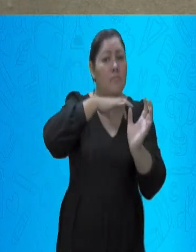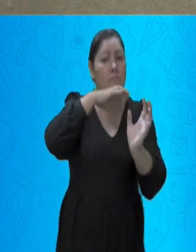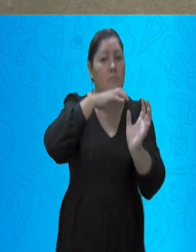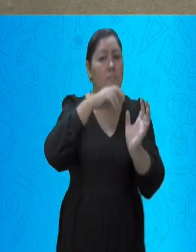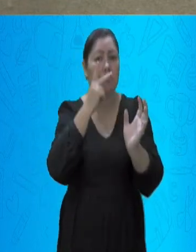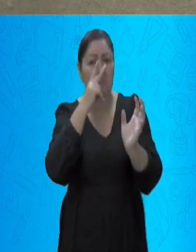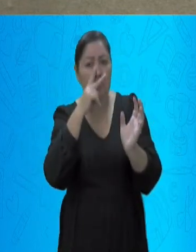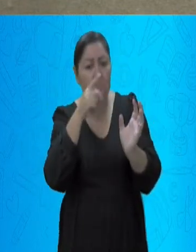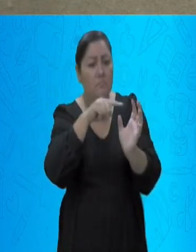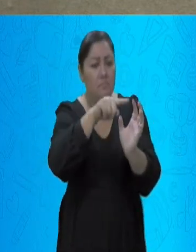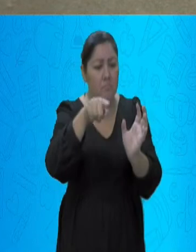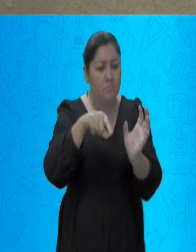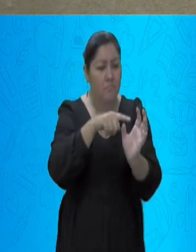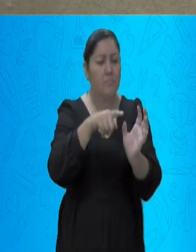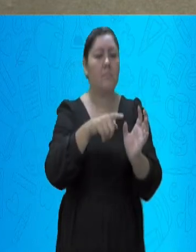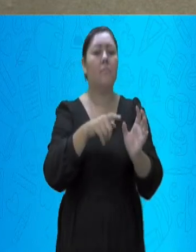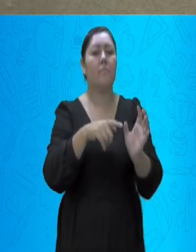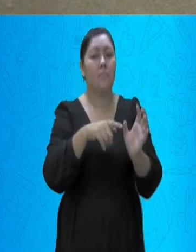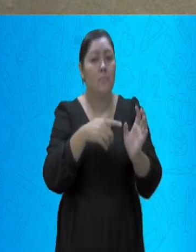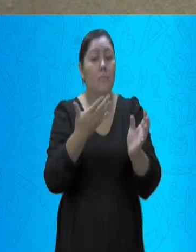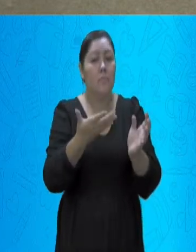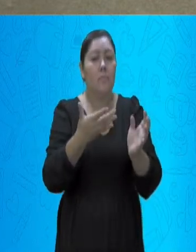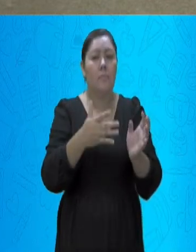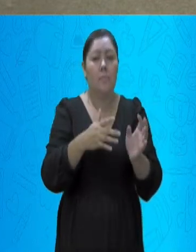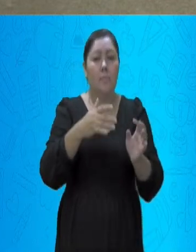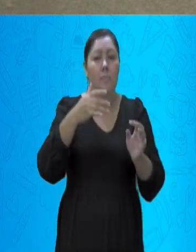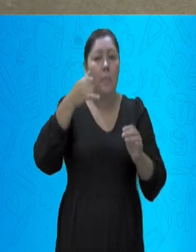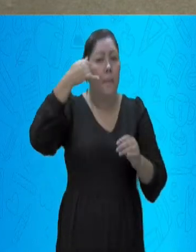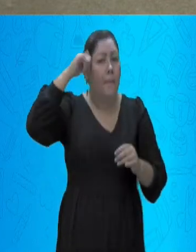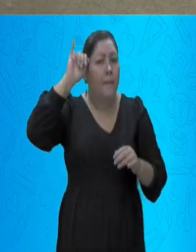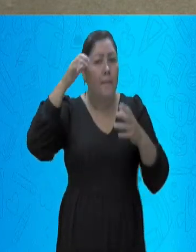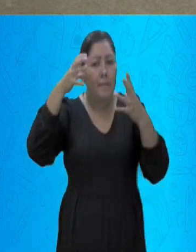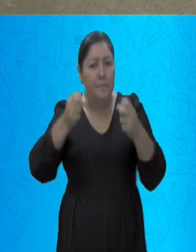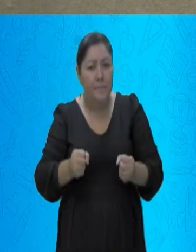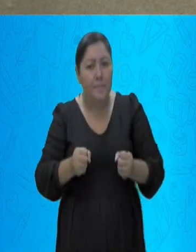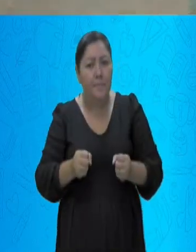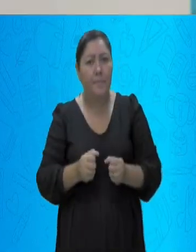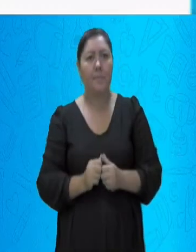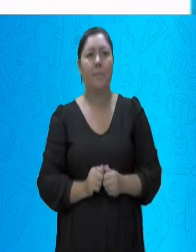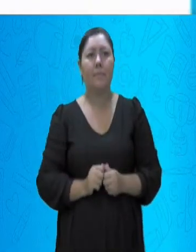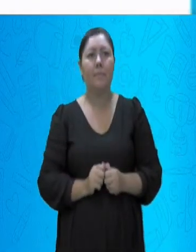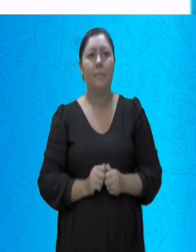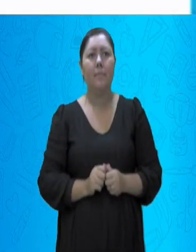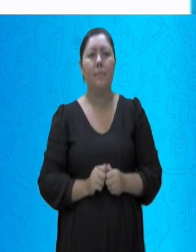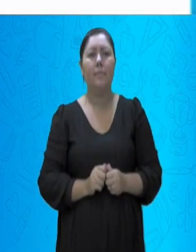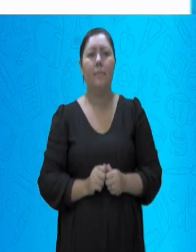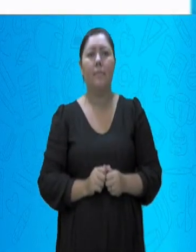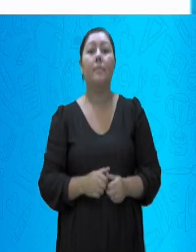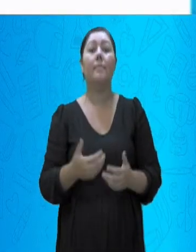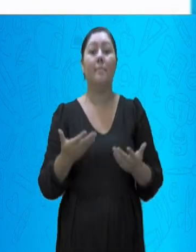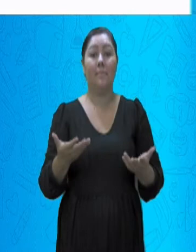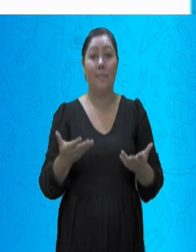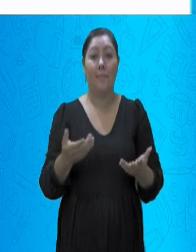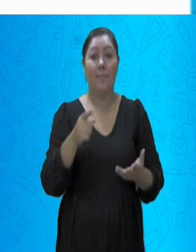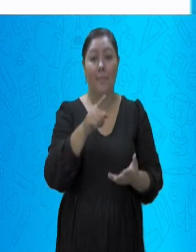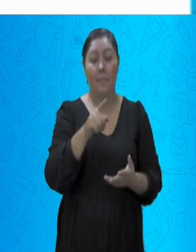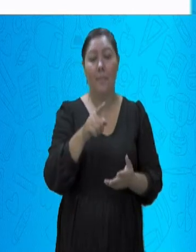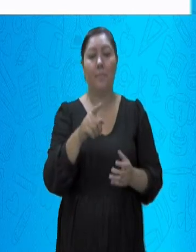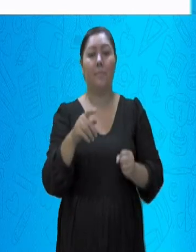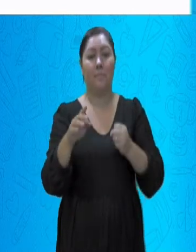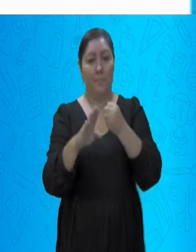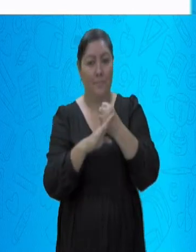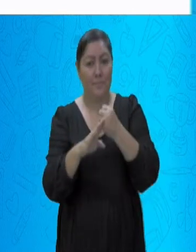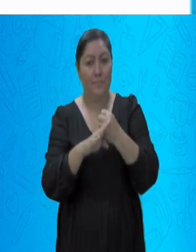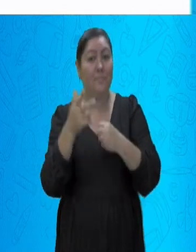nome de vaca. Então, ele é um substantivo o quê? Próprio ou comum? Comum. Porque se refere a qualquer tipo